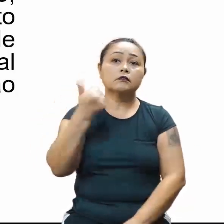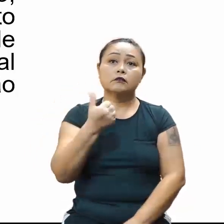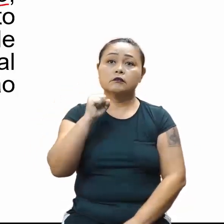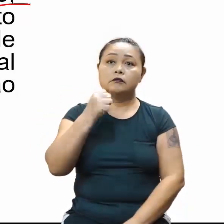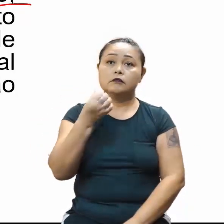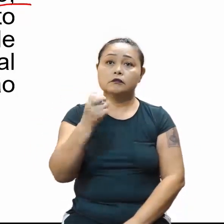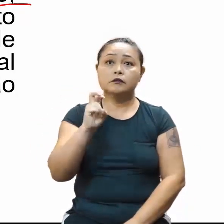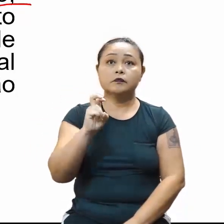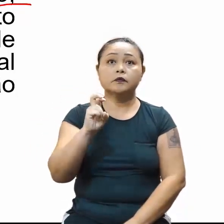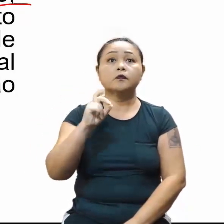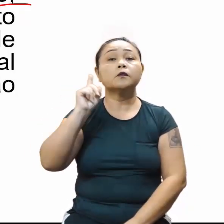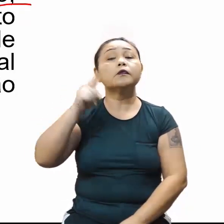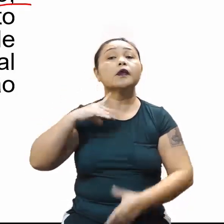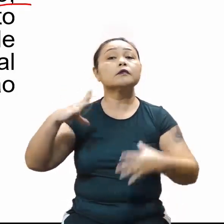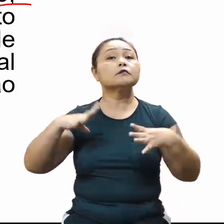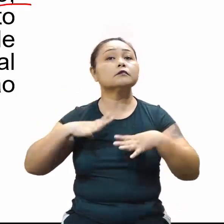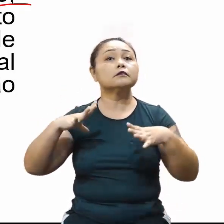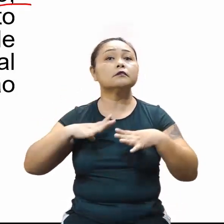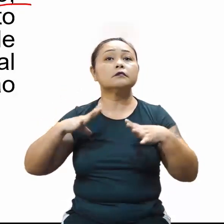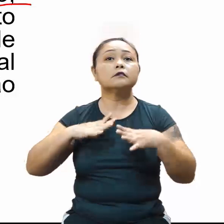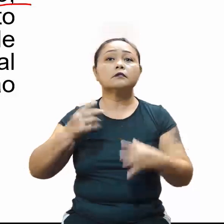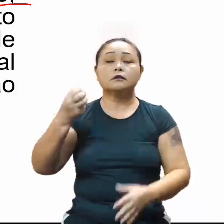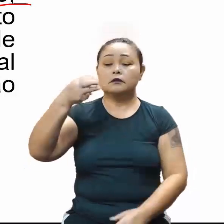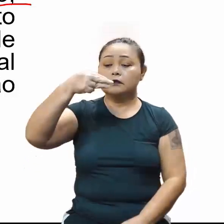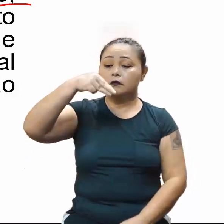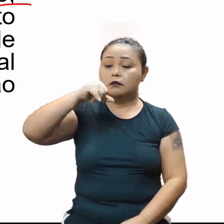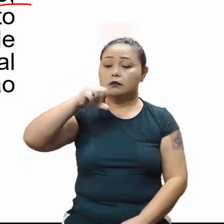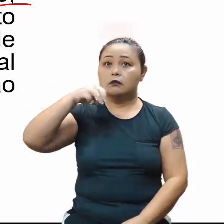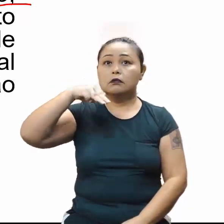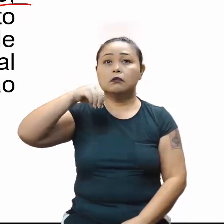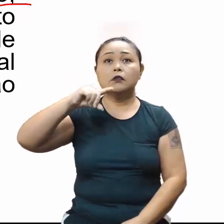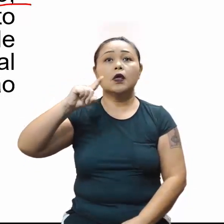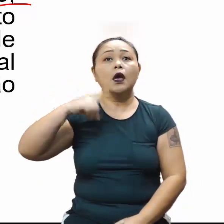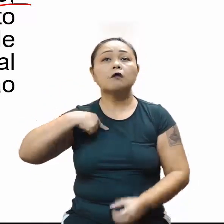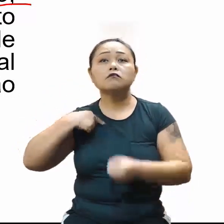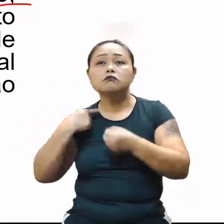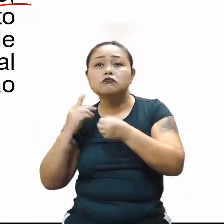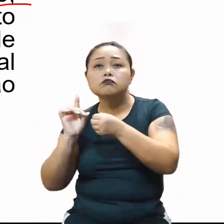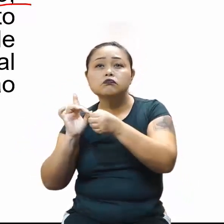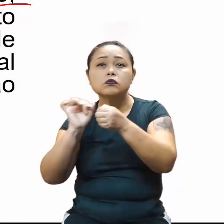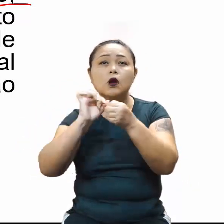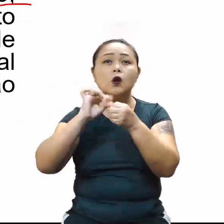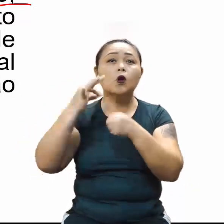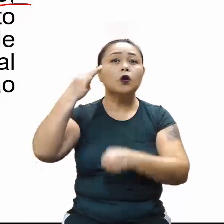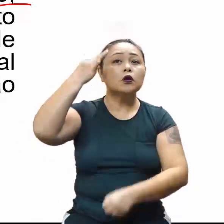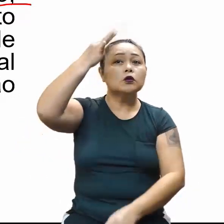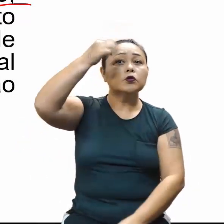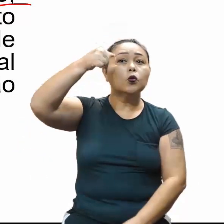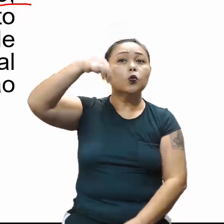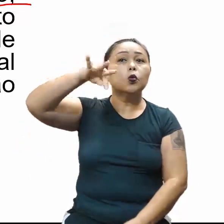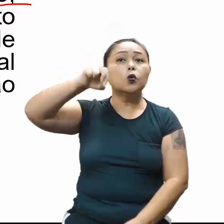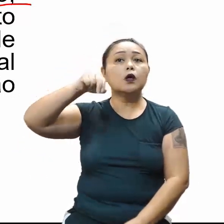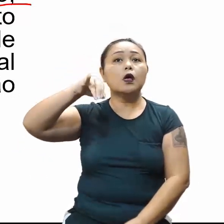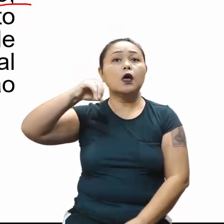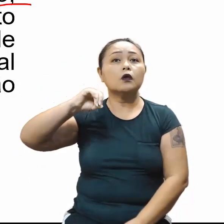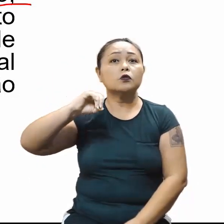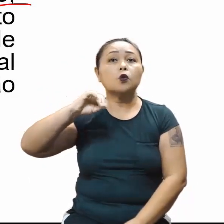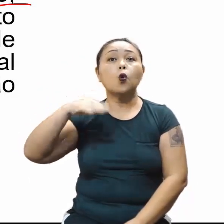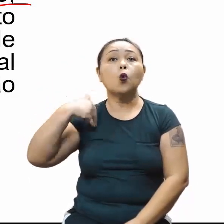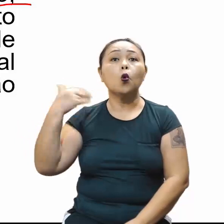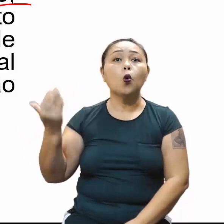Na cidade de Mimoso, que é distrito de Santo Antônio de Le-Verger, atual município de Barão de Melgaço.